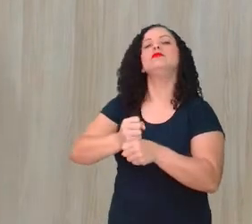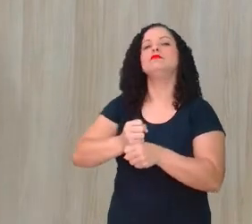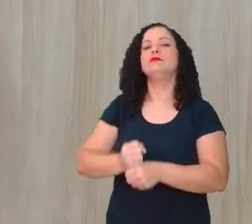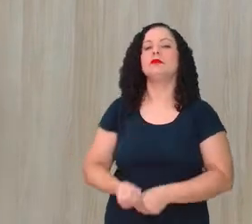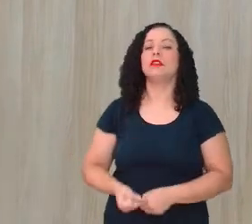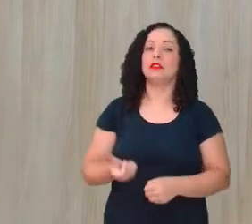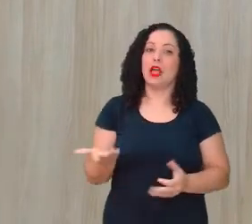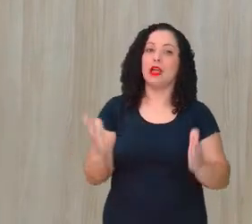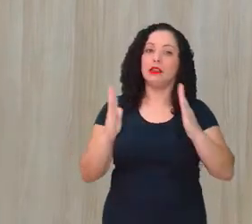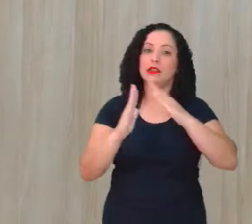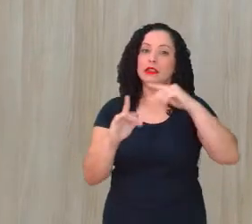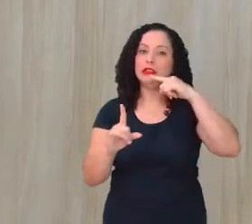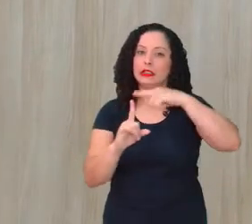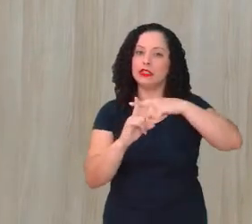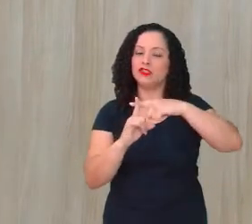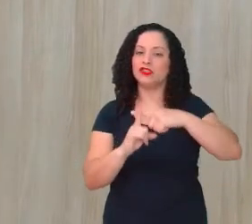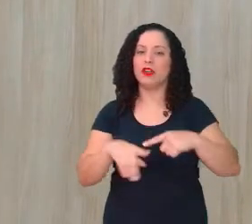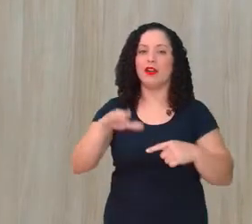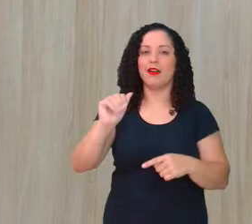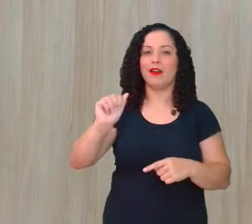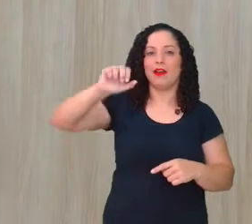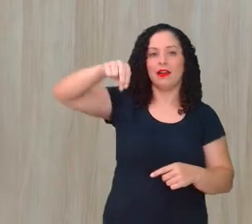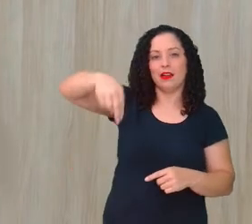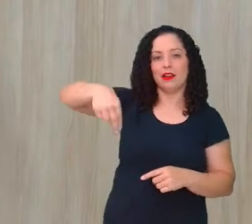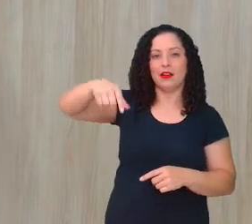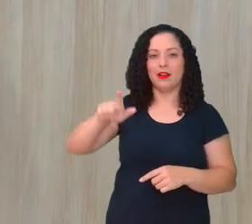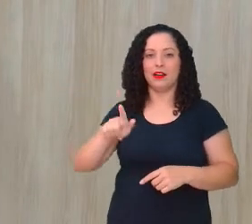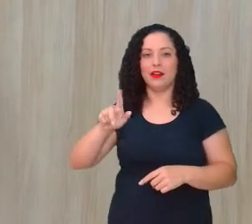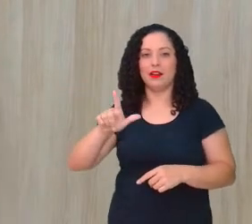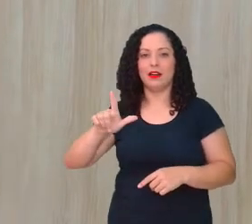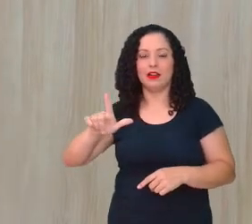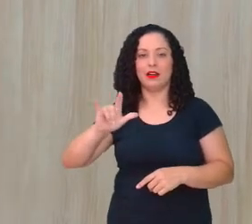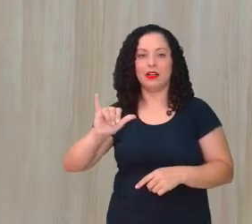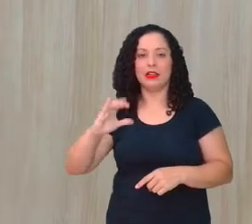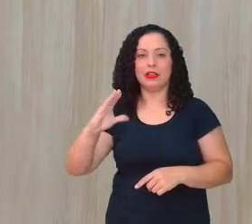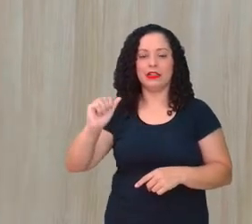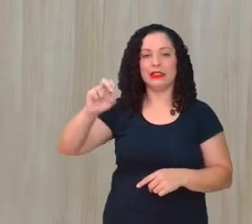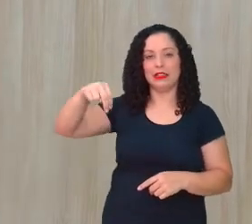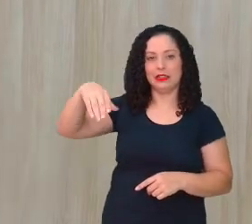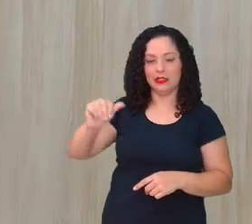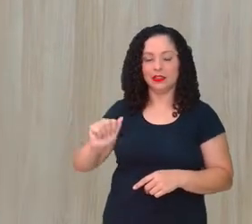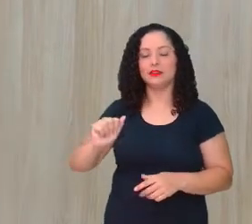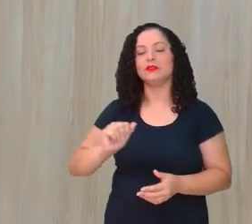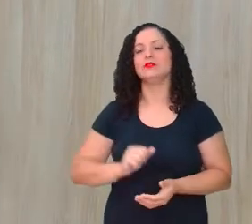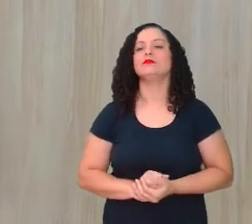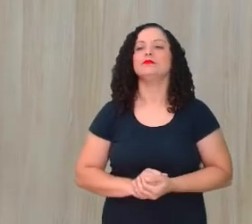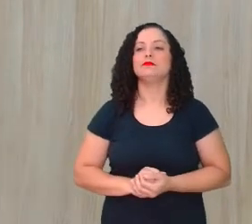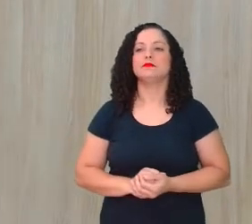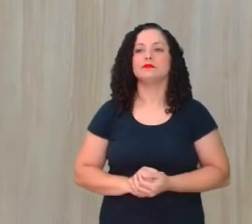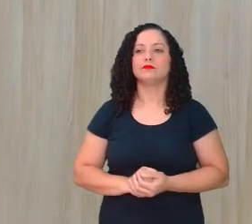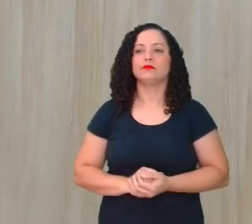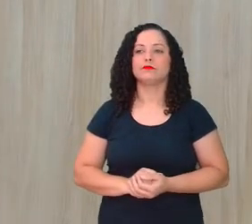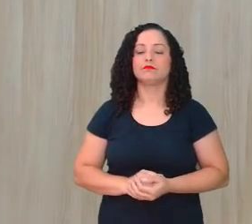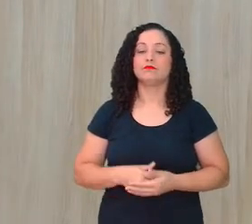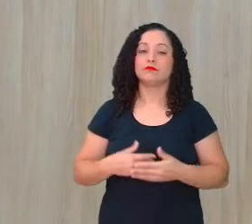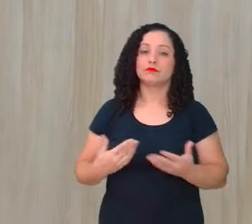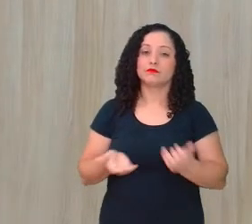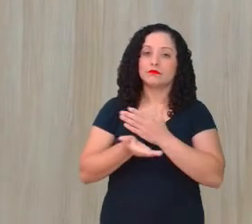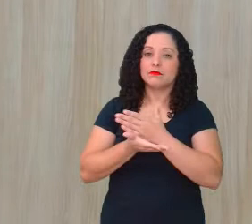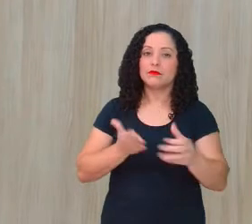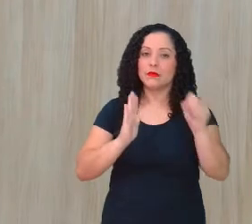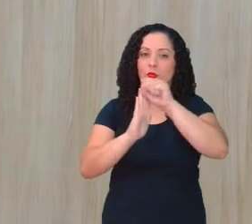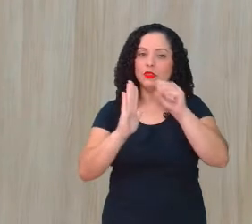Inglaterra, que já existia desde o final do século I, início do século II, quando a gente tem